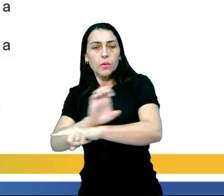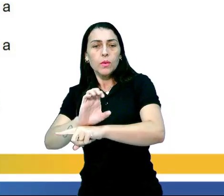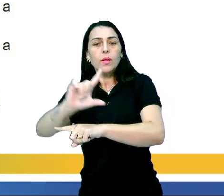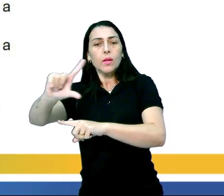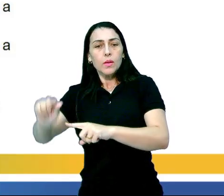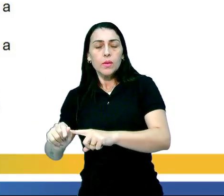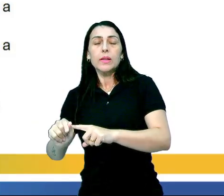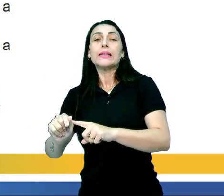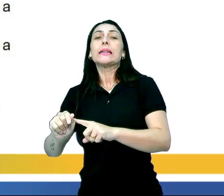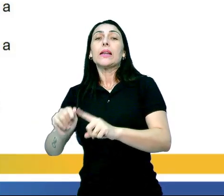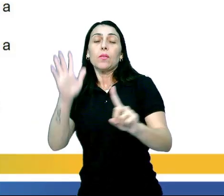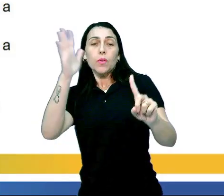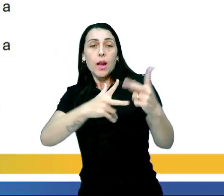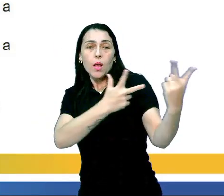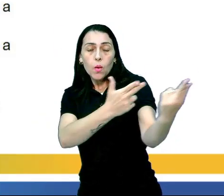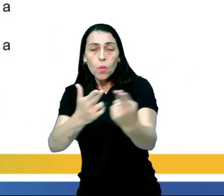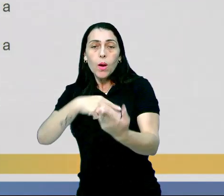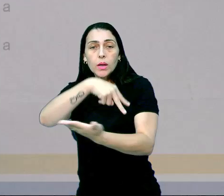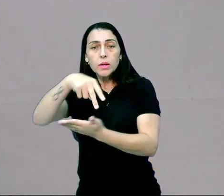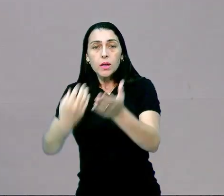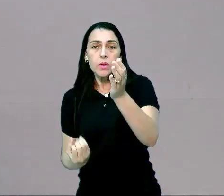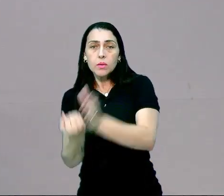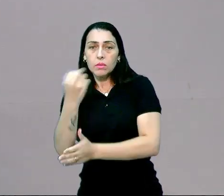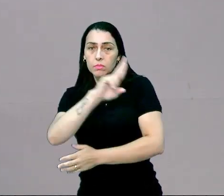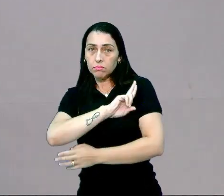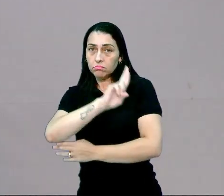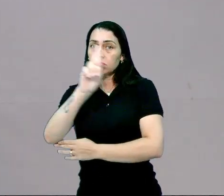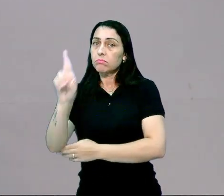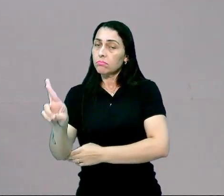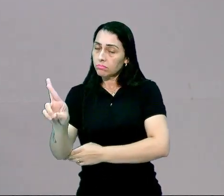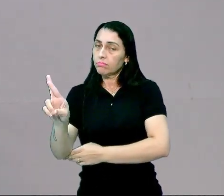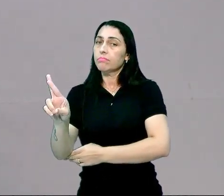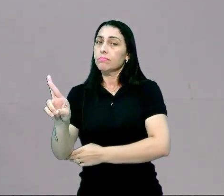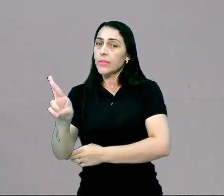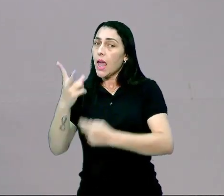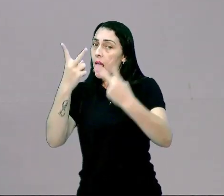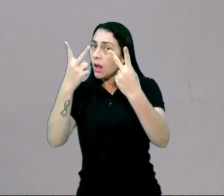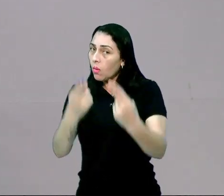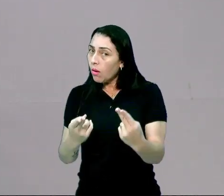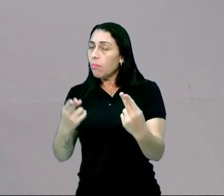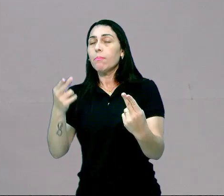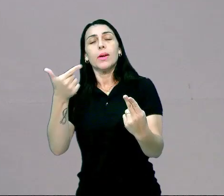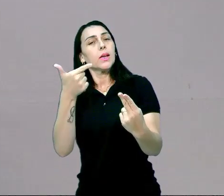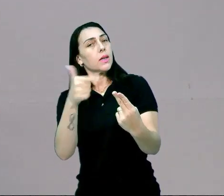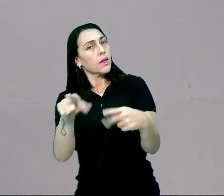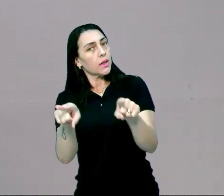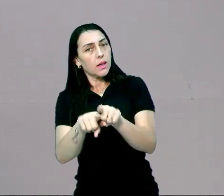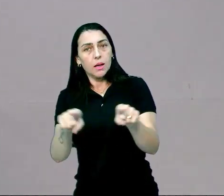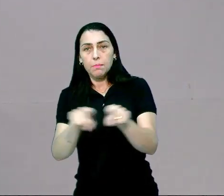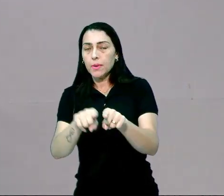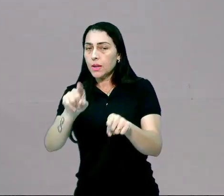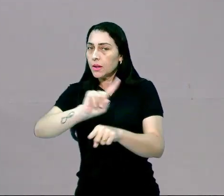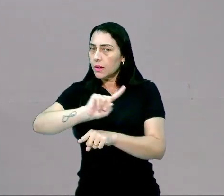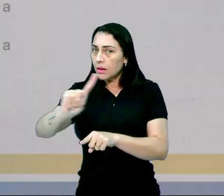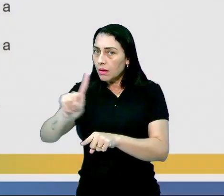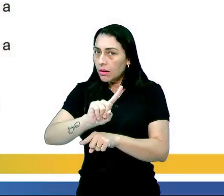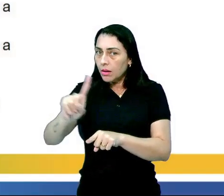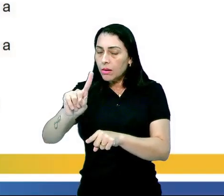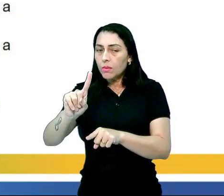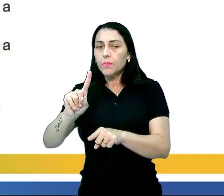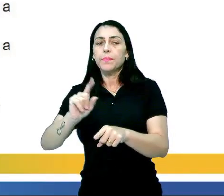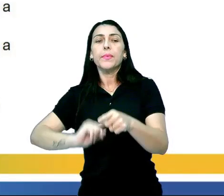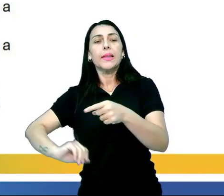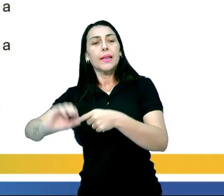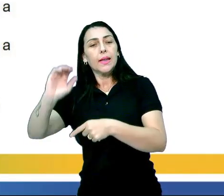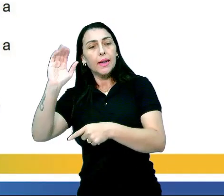africana influenciaram igualmente as danças de origem religiosa. Mais uma vez, igualmente, tem essa distinção porque uma teve um direcionamento um pouquinho